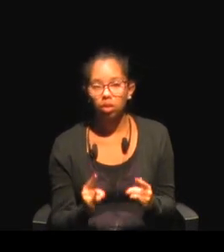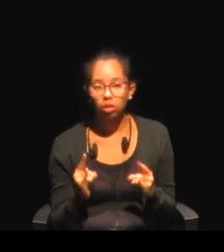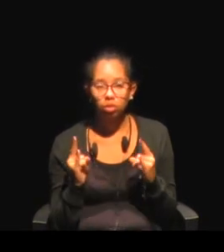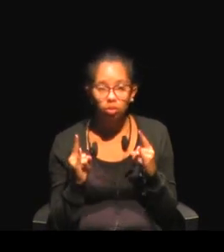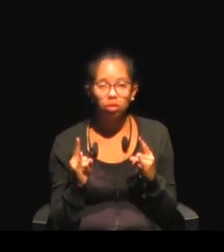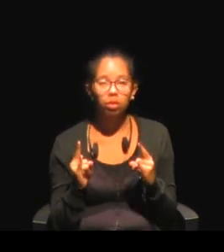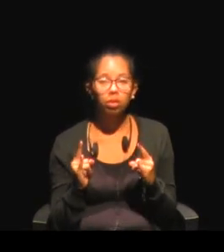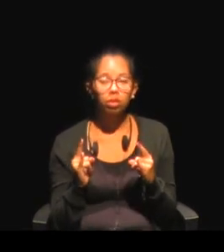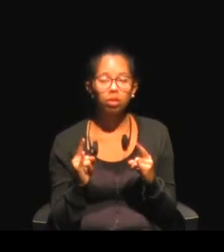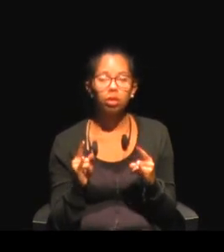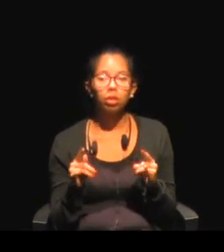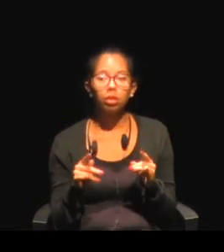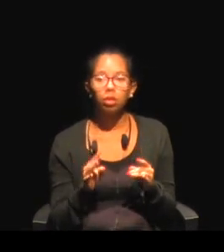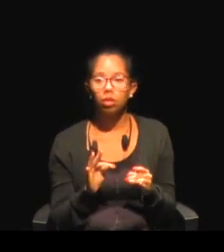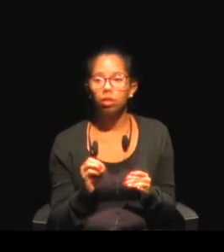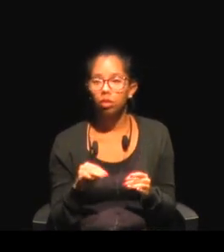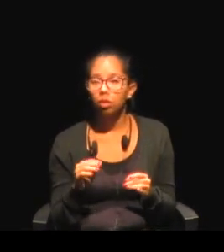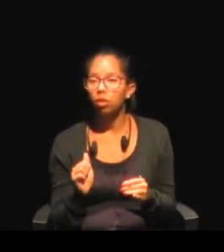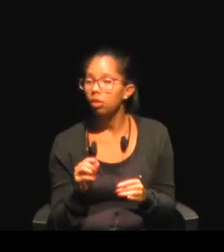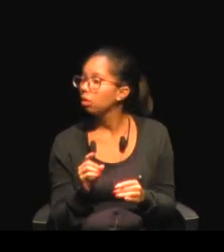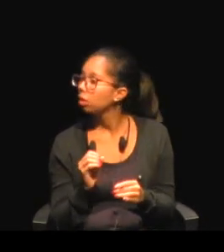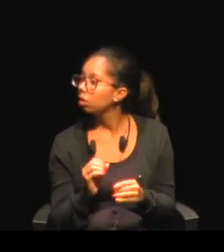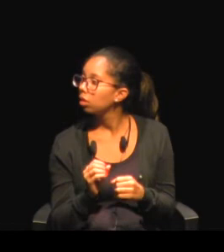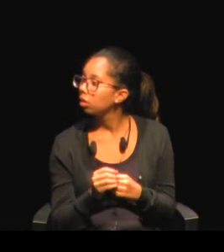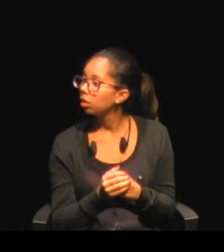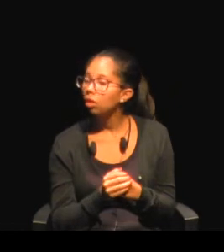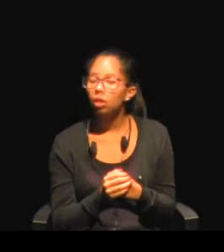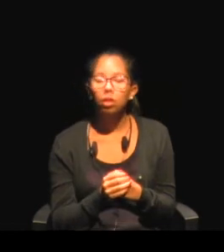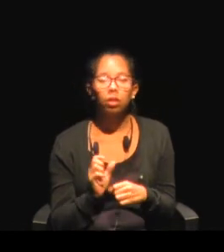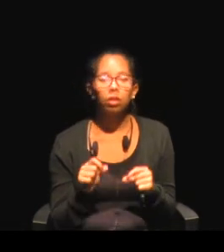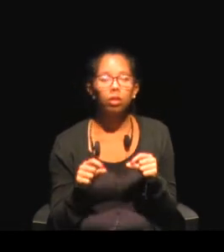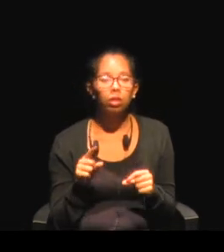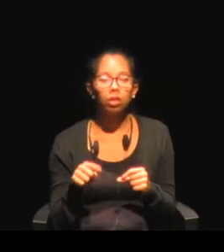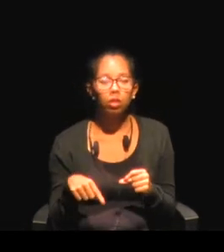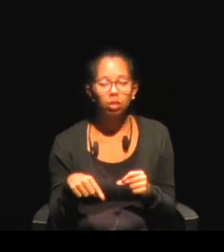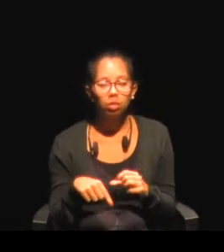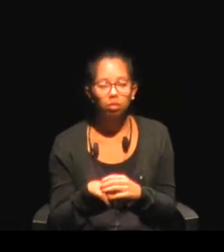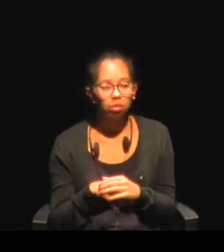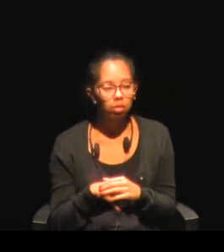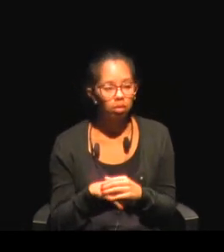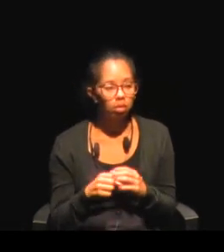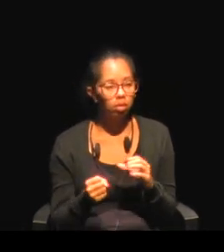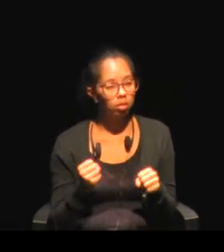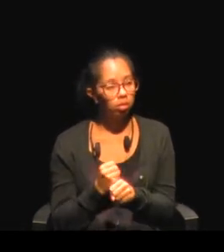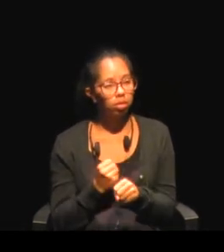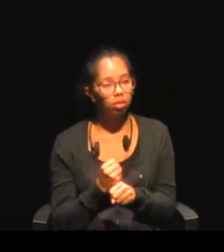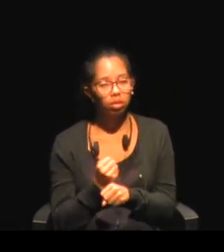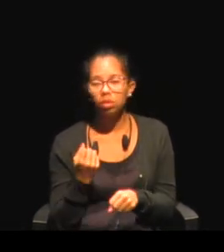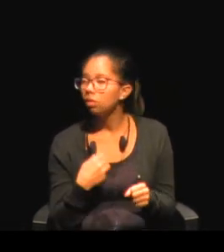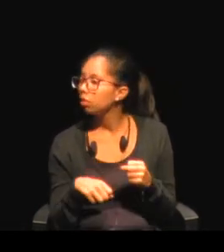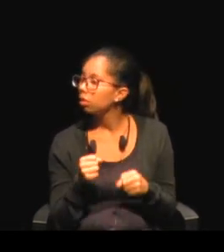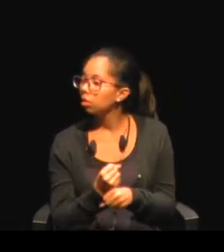E esse edifício aqui é um edifício tombado pelo patrimônio histórico, que é a Torre Malakoff, uma torre muito